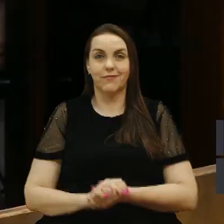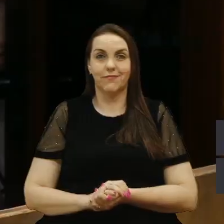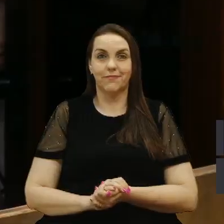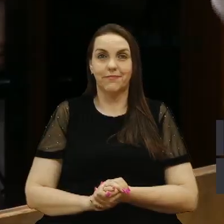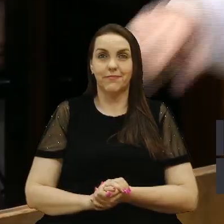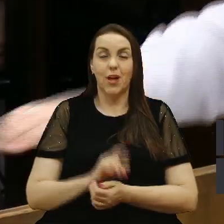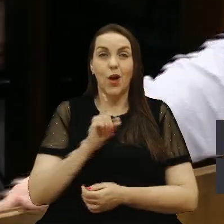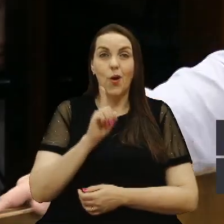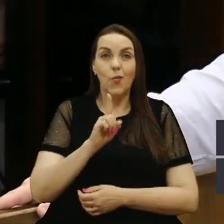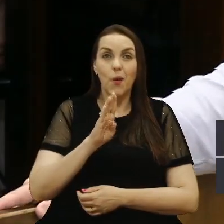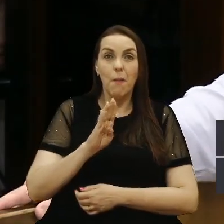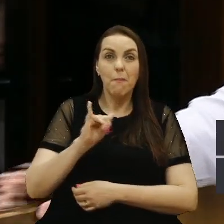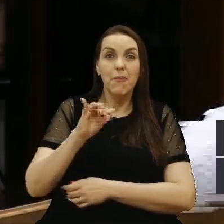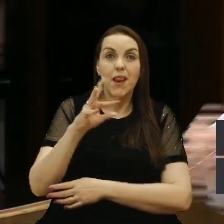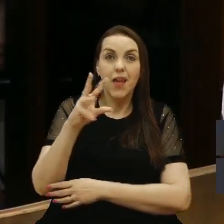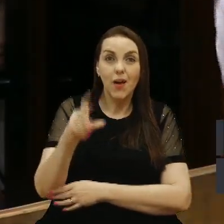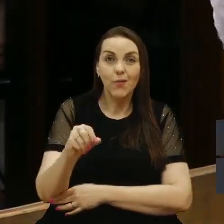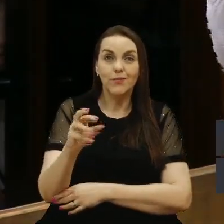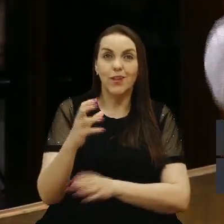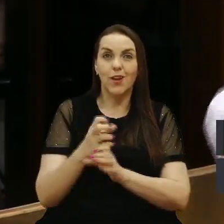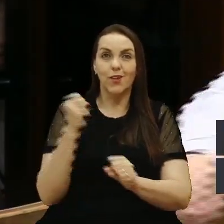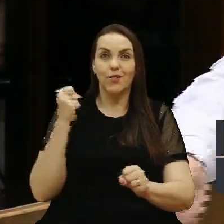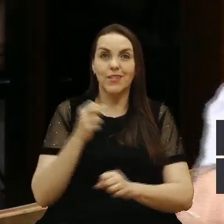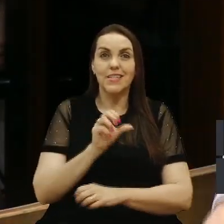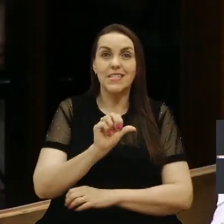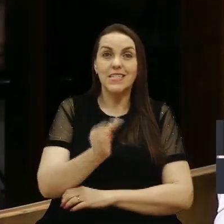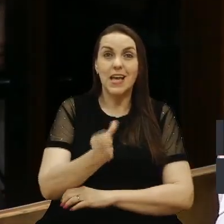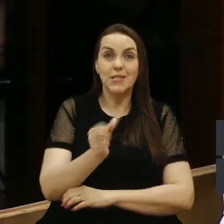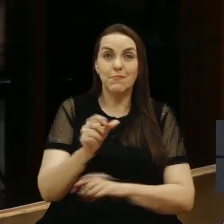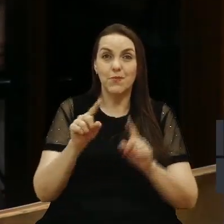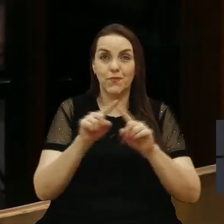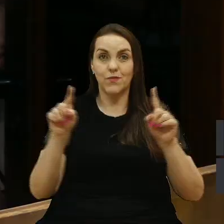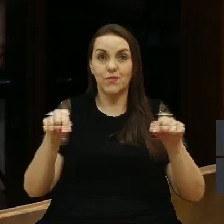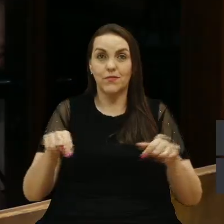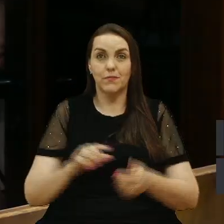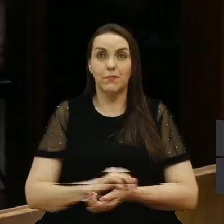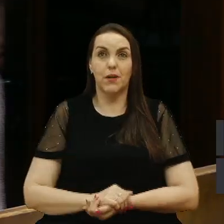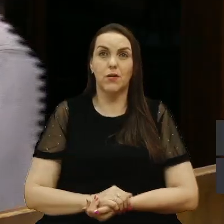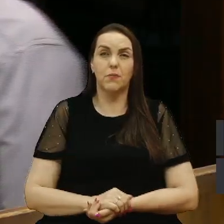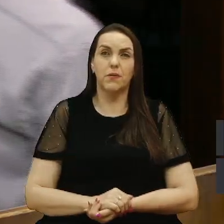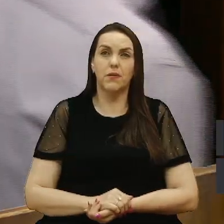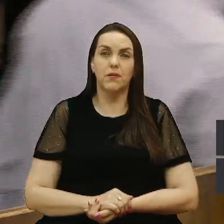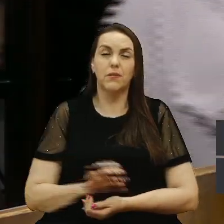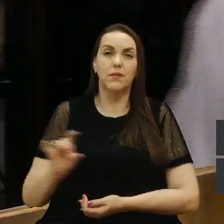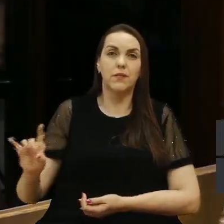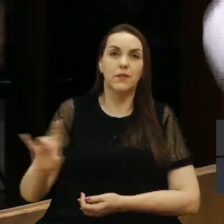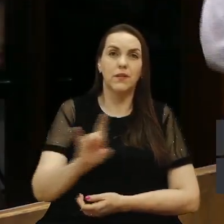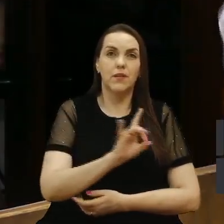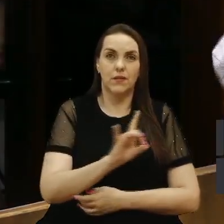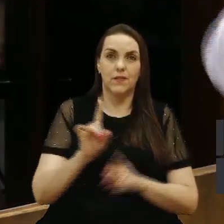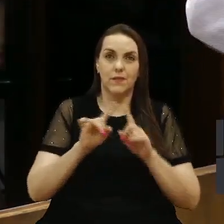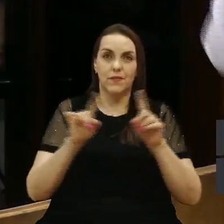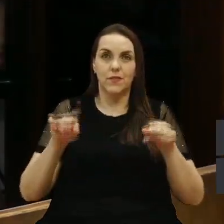1 bilhão de lucro. Ela tem 6 mil funcionários. Sabe quanto deu de lucro cada funcionário, Cristiano Becker?